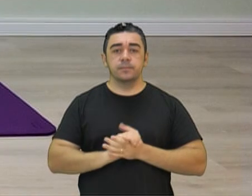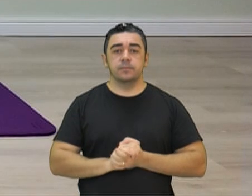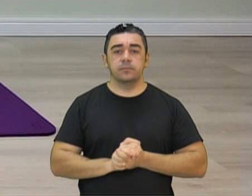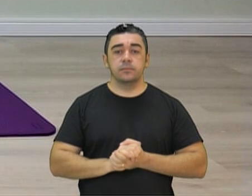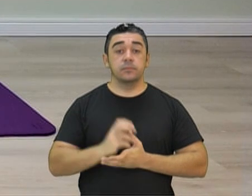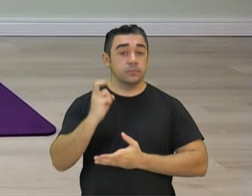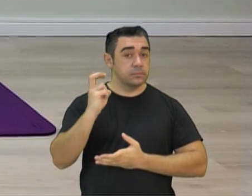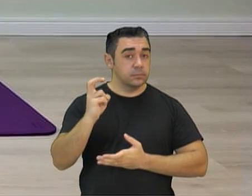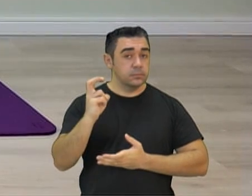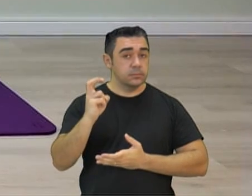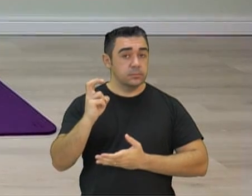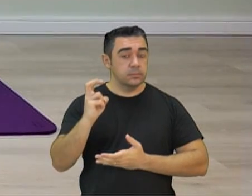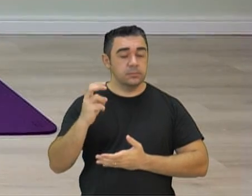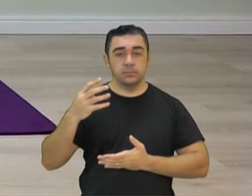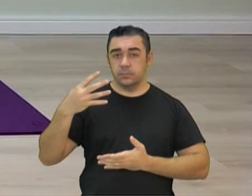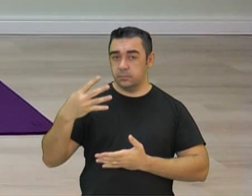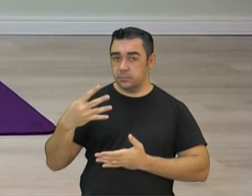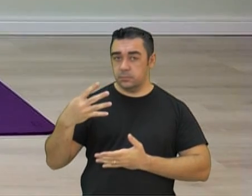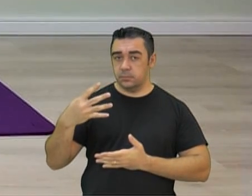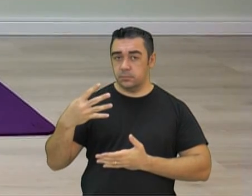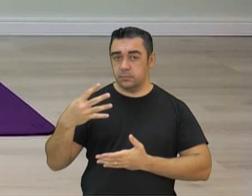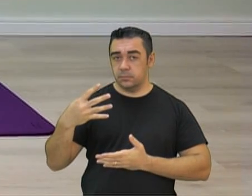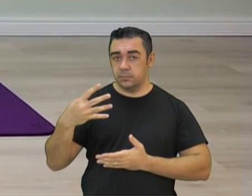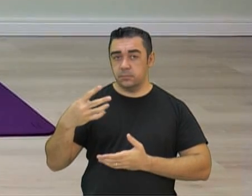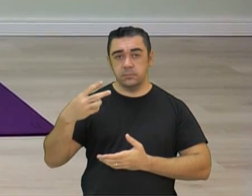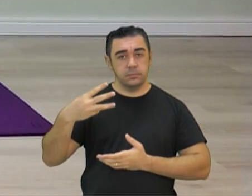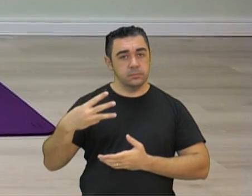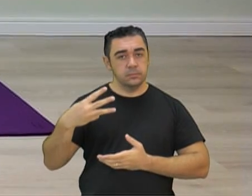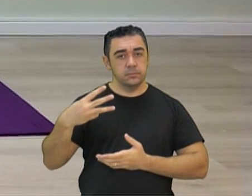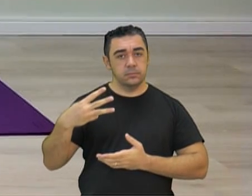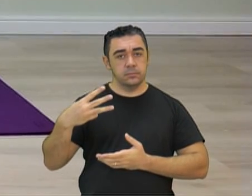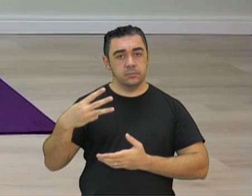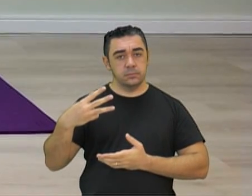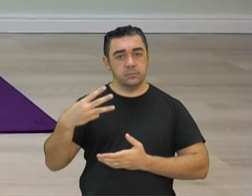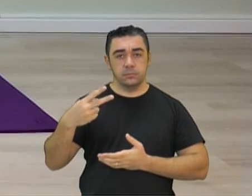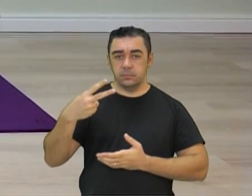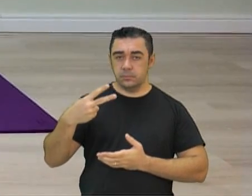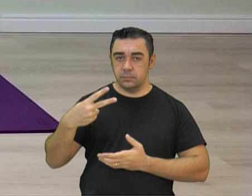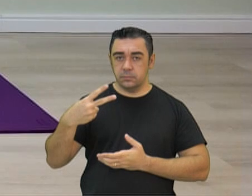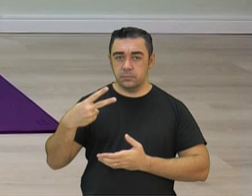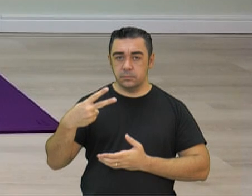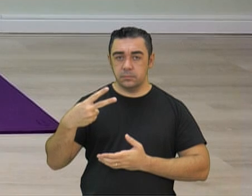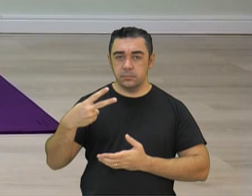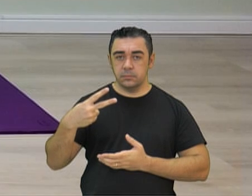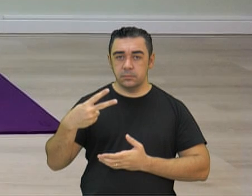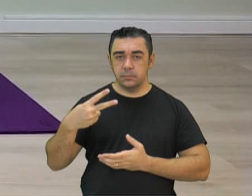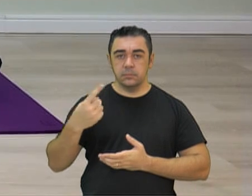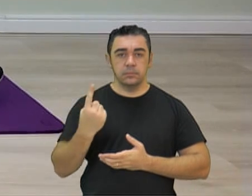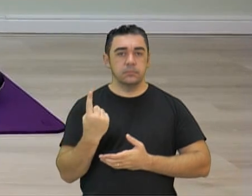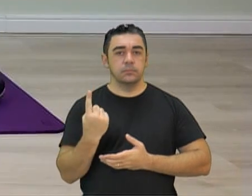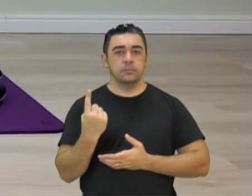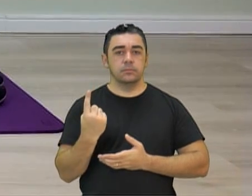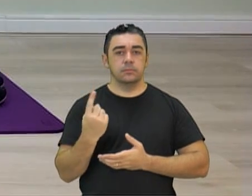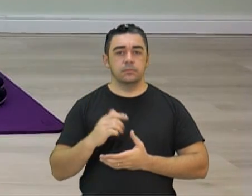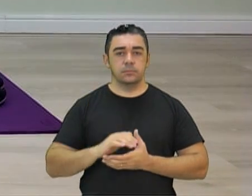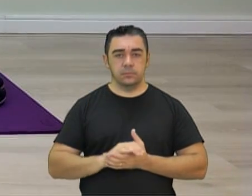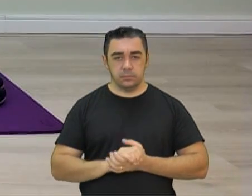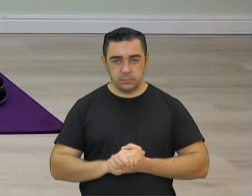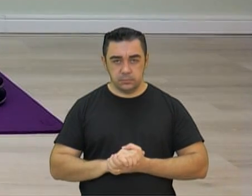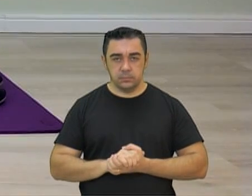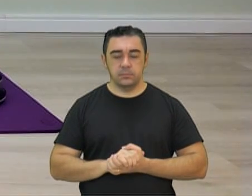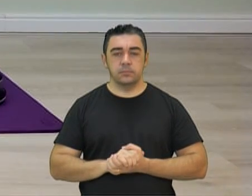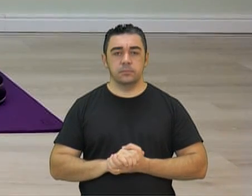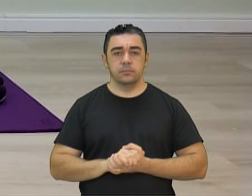5, 4, 3, 2, 1,